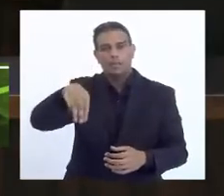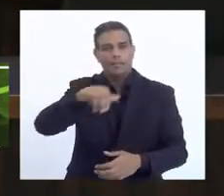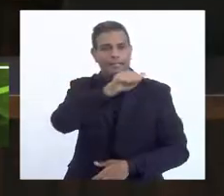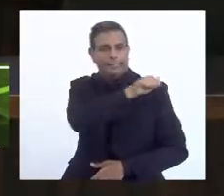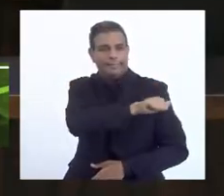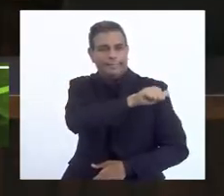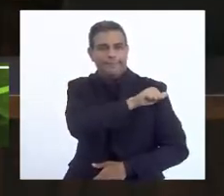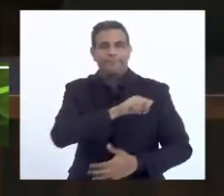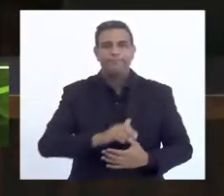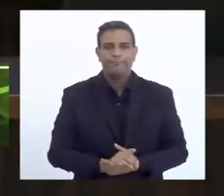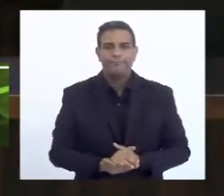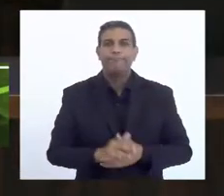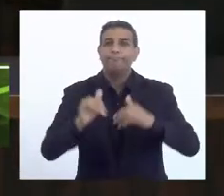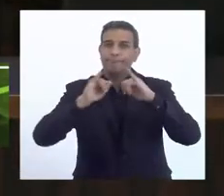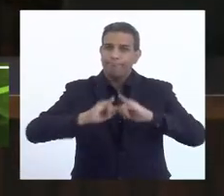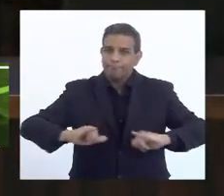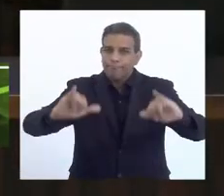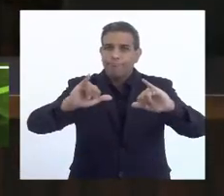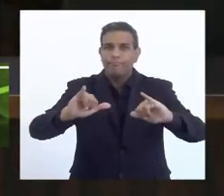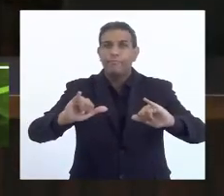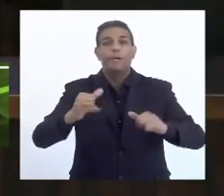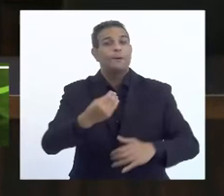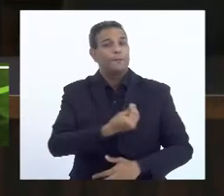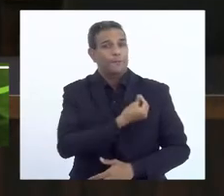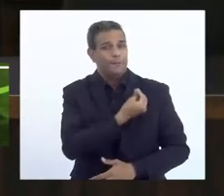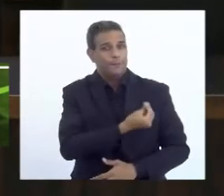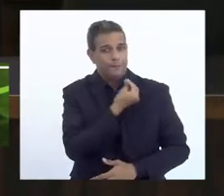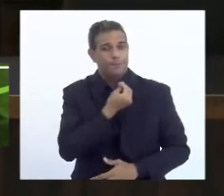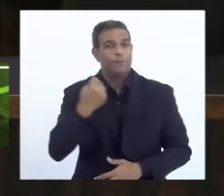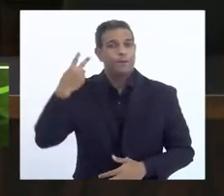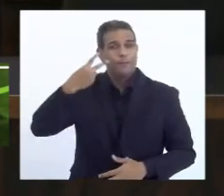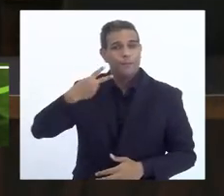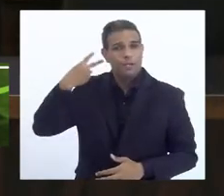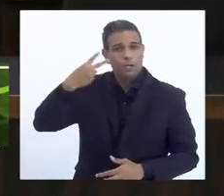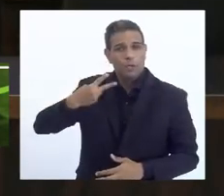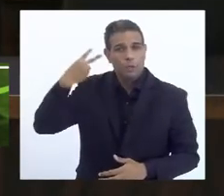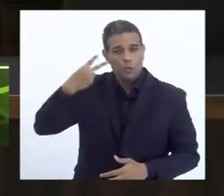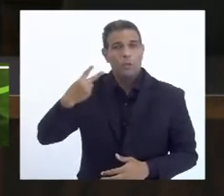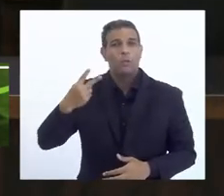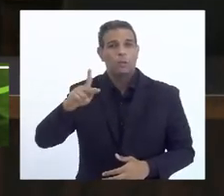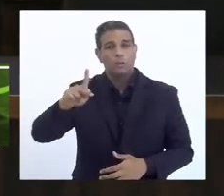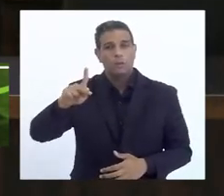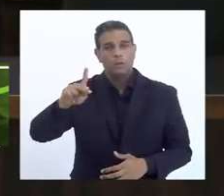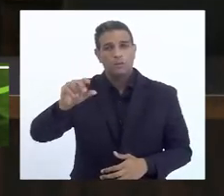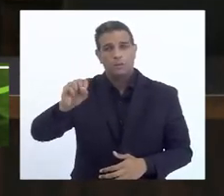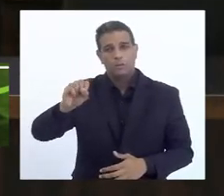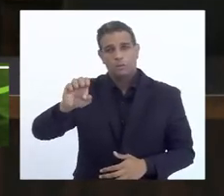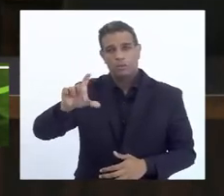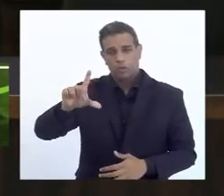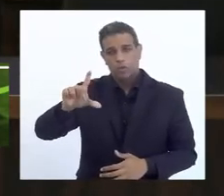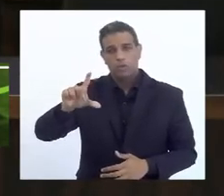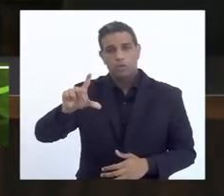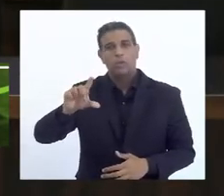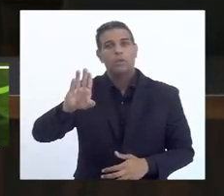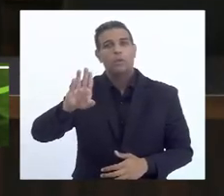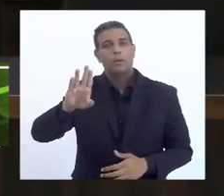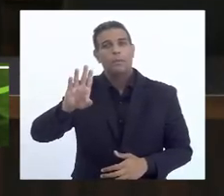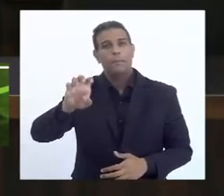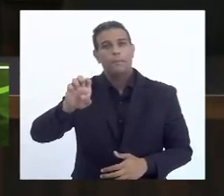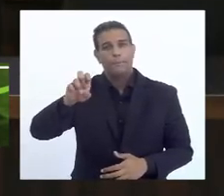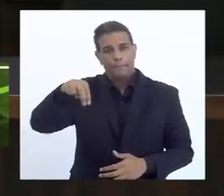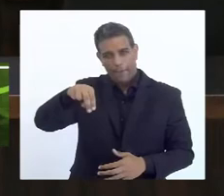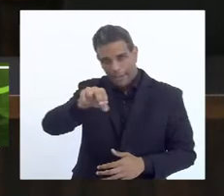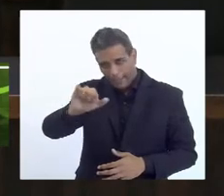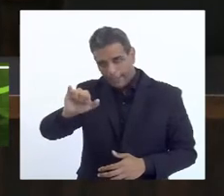e anunciar também que já está aqui presente a vereadora do PSOL de Niterói, Beni Brioli, que eu